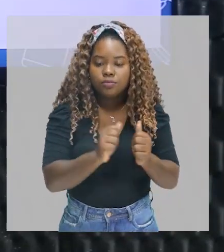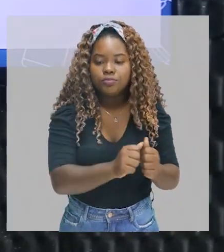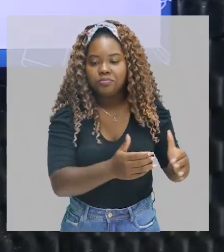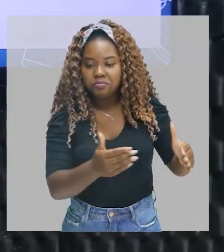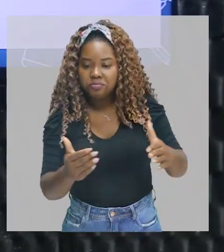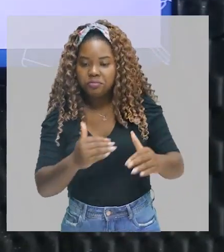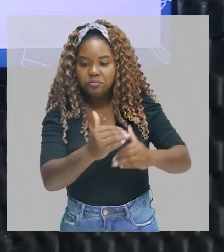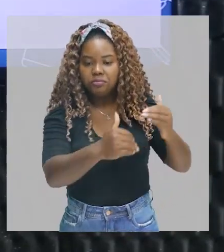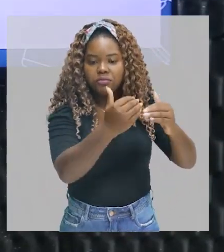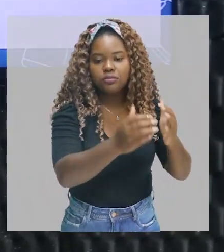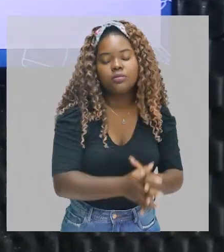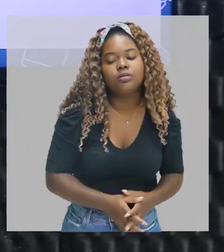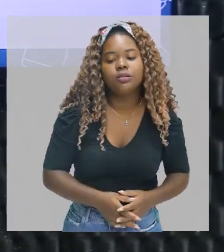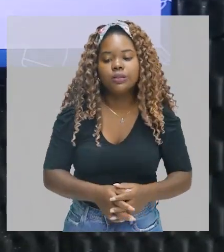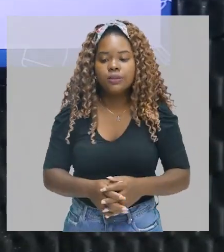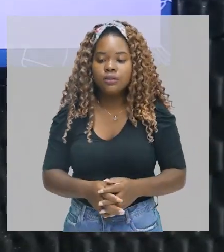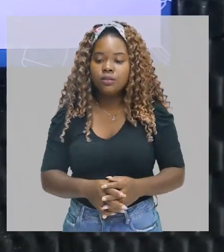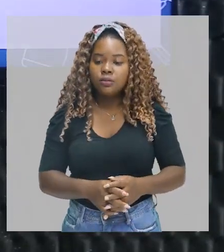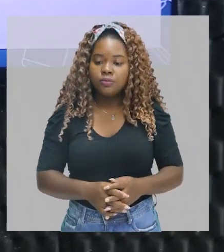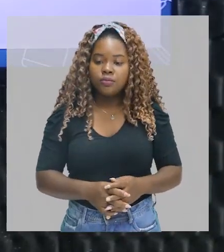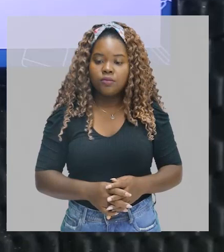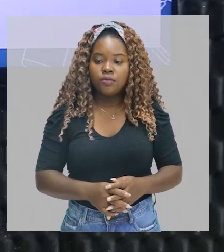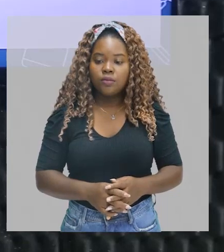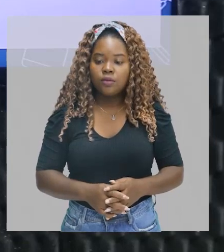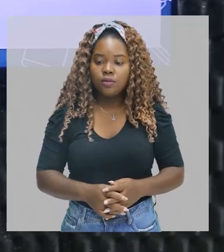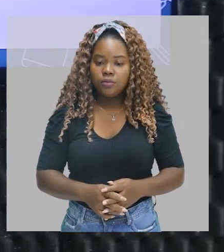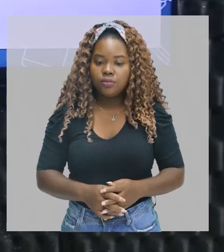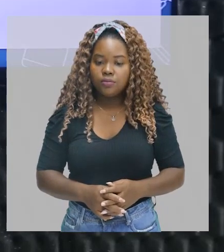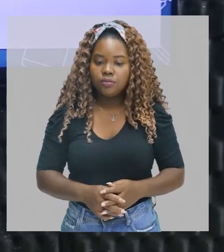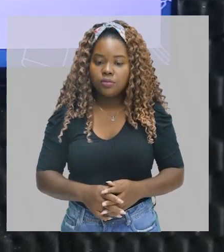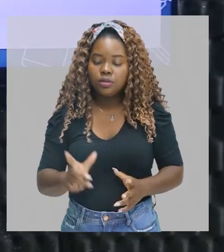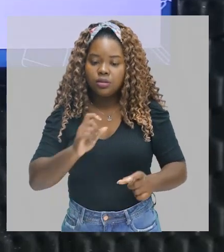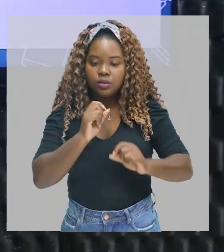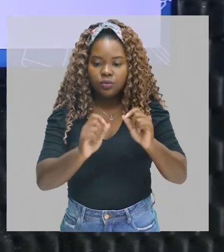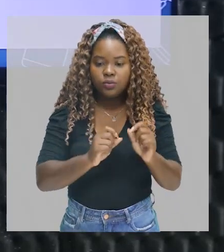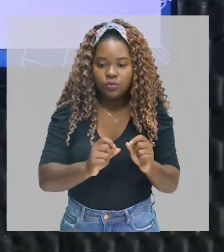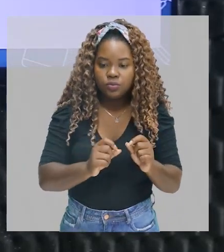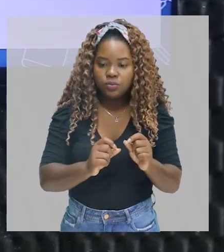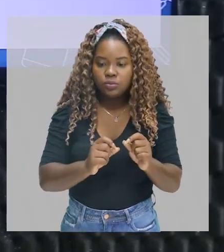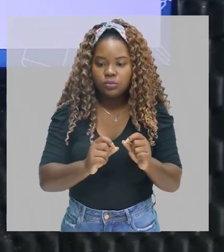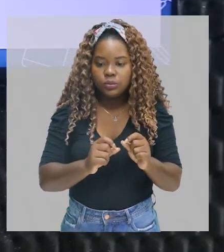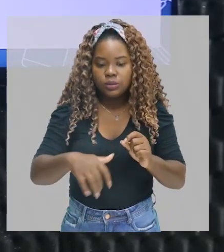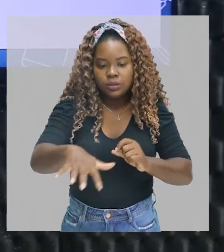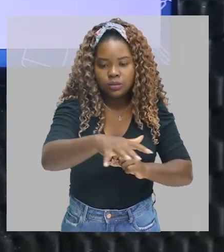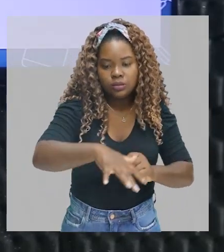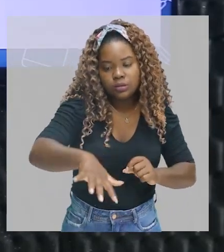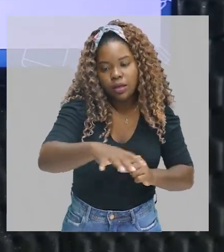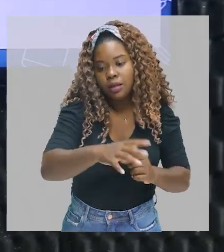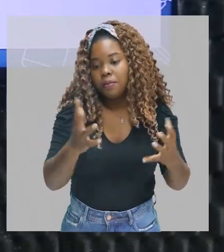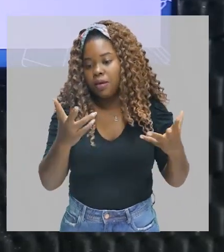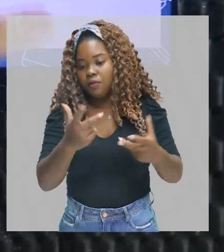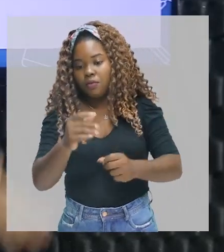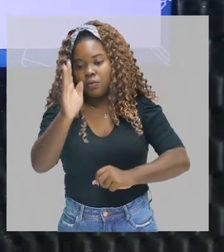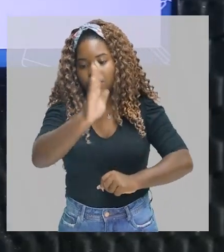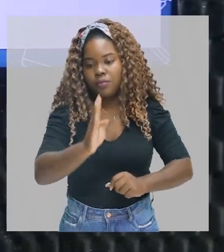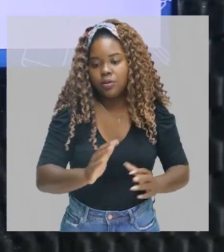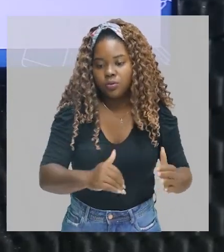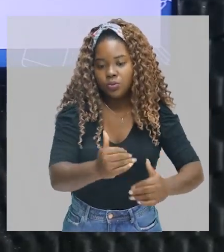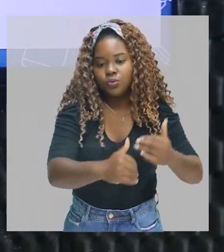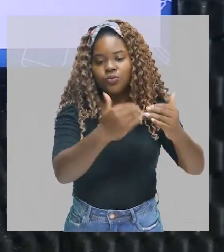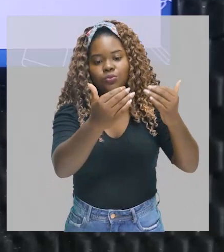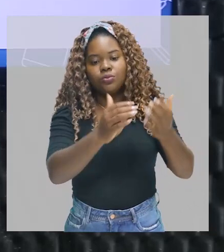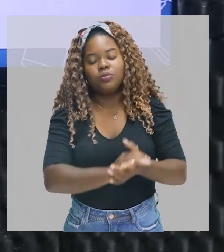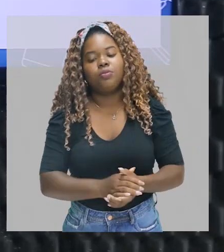a gente tem aqui, ó, o Banco do Brasil, eu acabei de falar, e outras modernizações, semeando nesse terreno fértil que era o Brasil para o